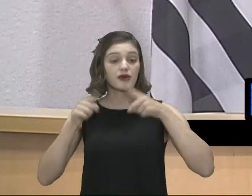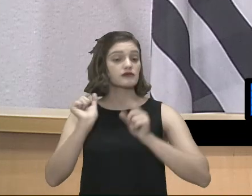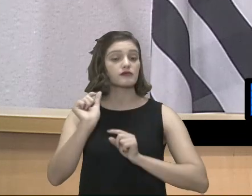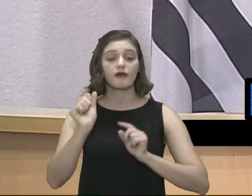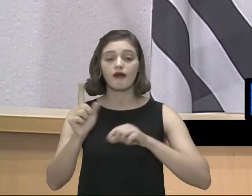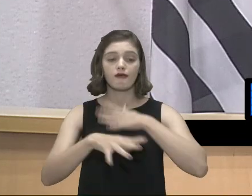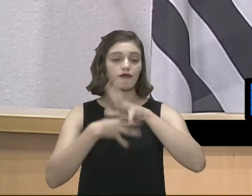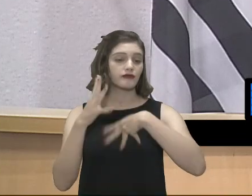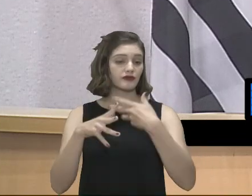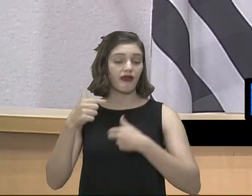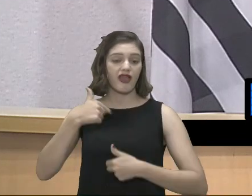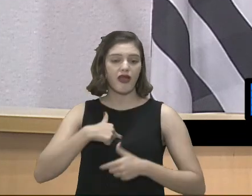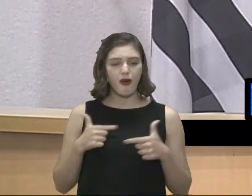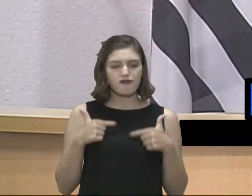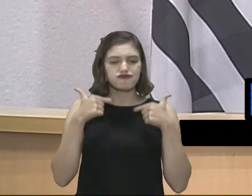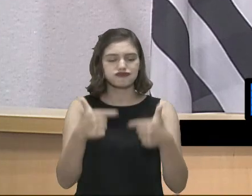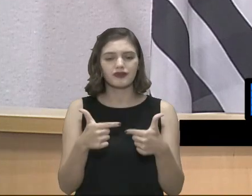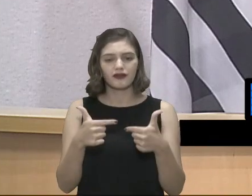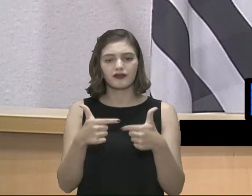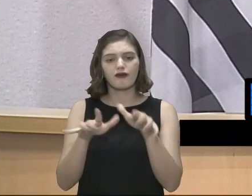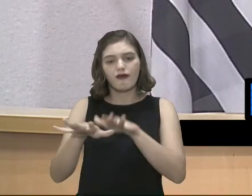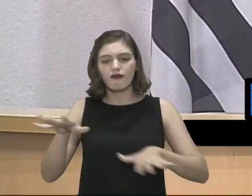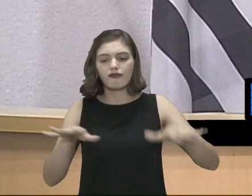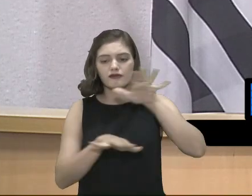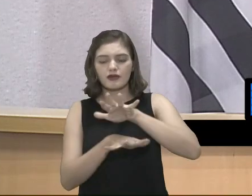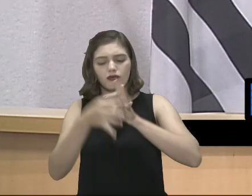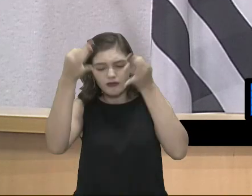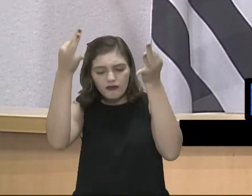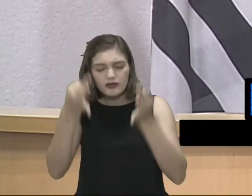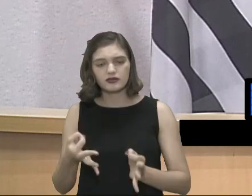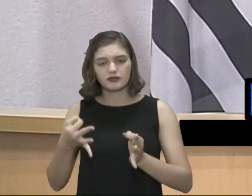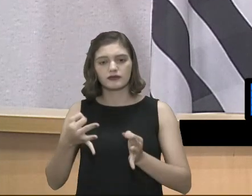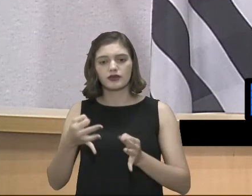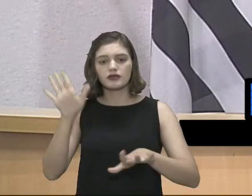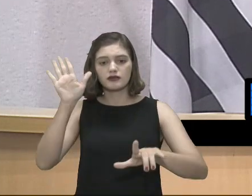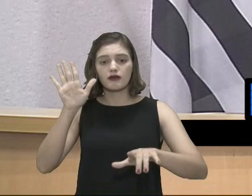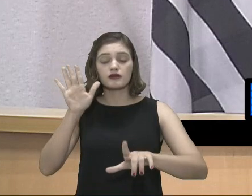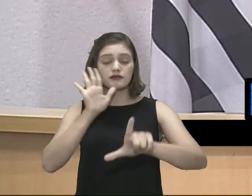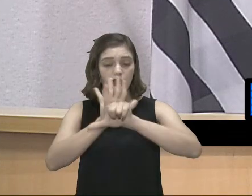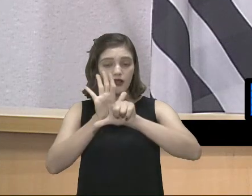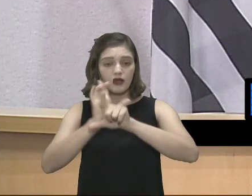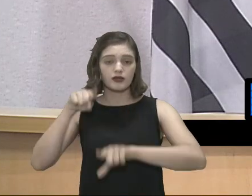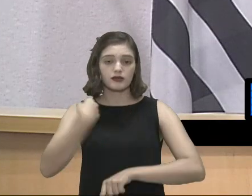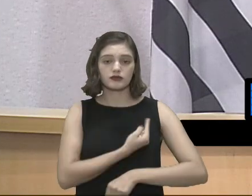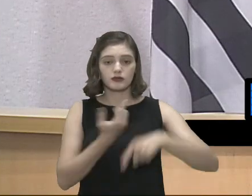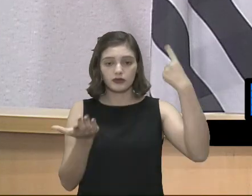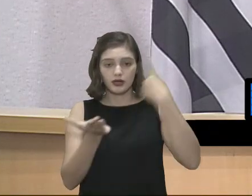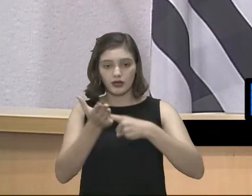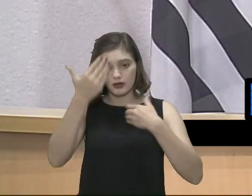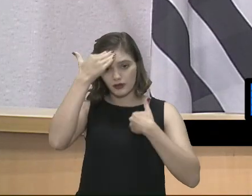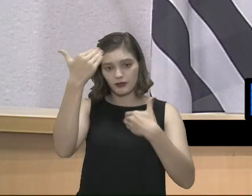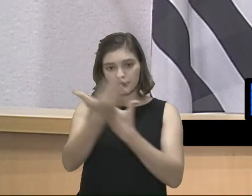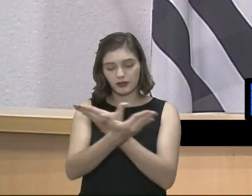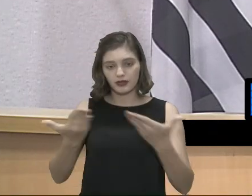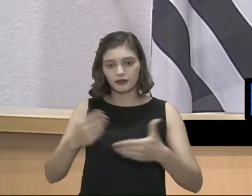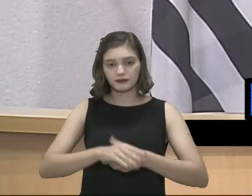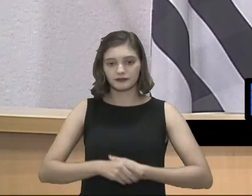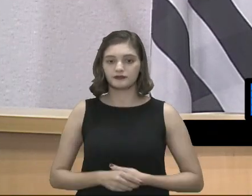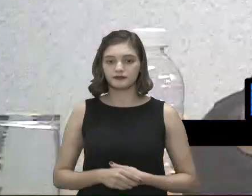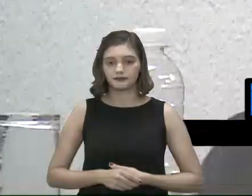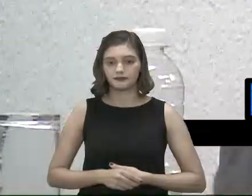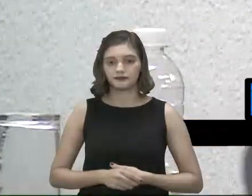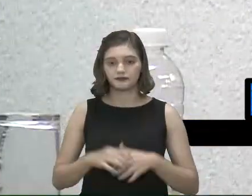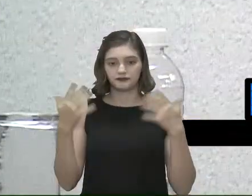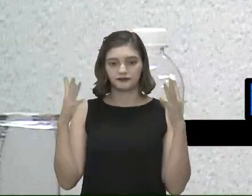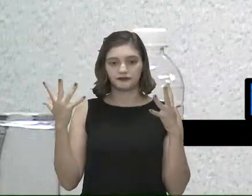confusão. É tentar encaixar no que é certo. Se é lei, vamos cumprir. Gente, obrigado, tá?